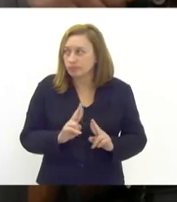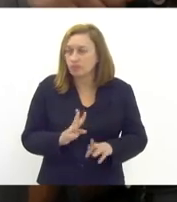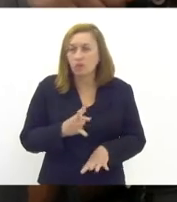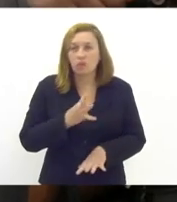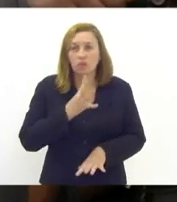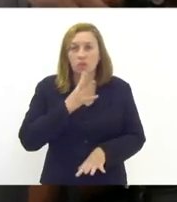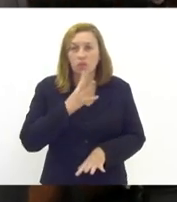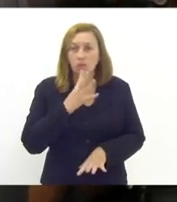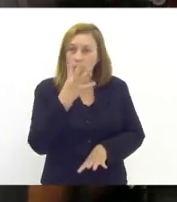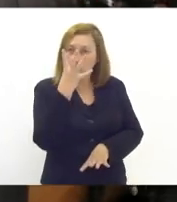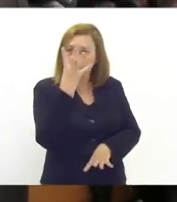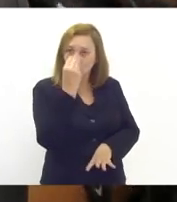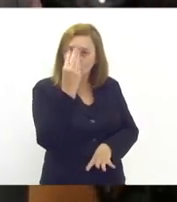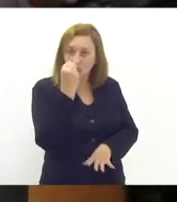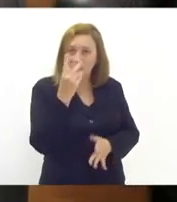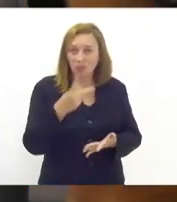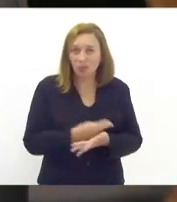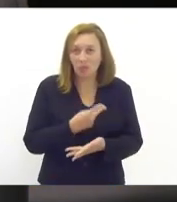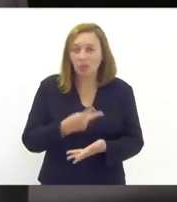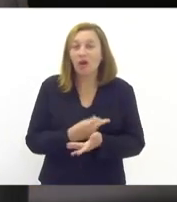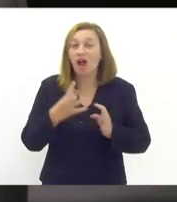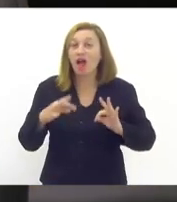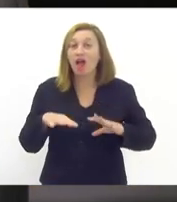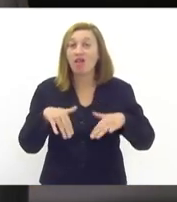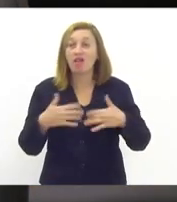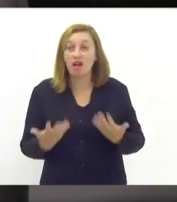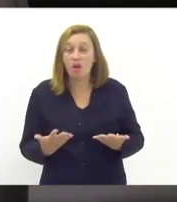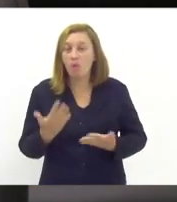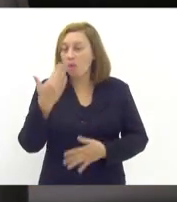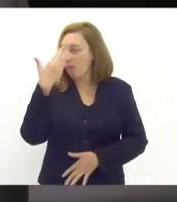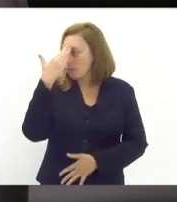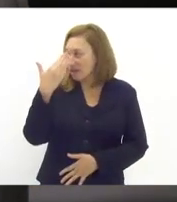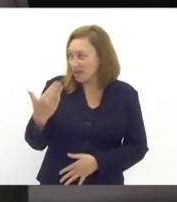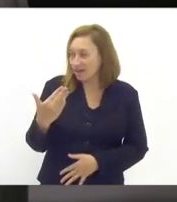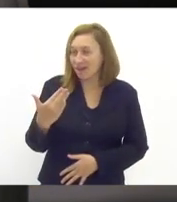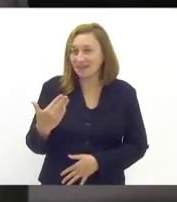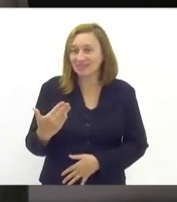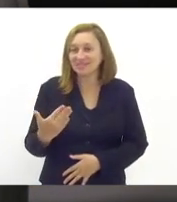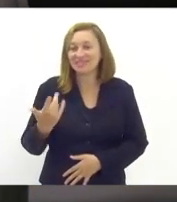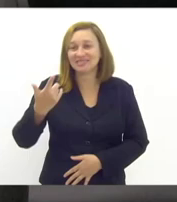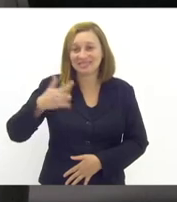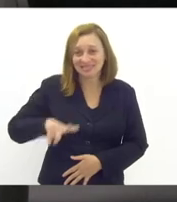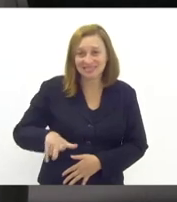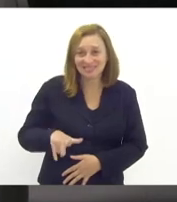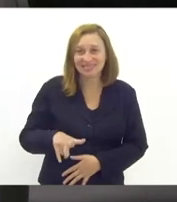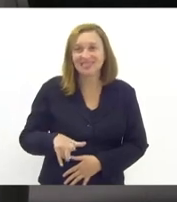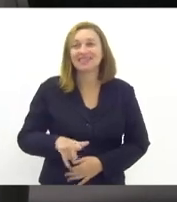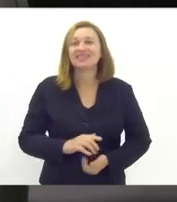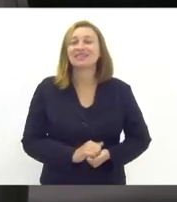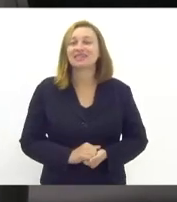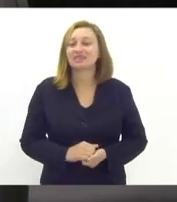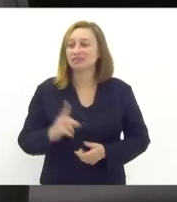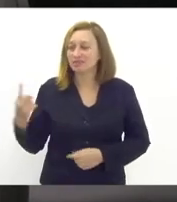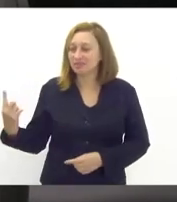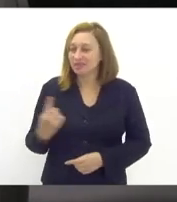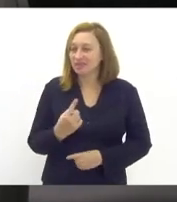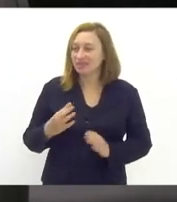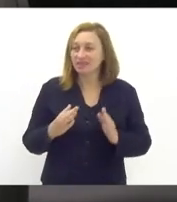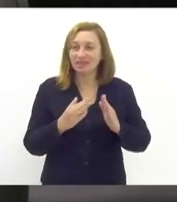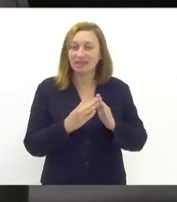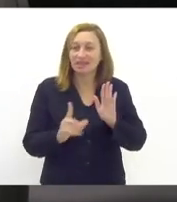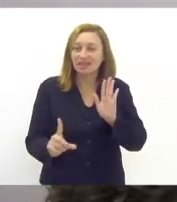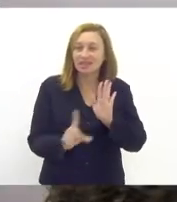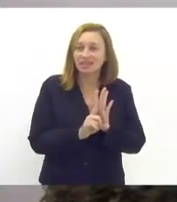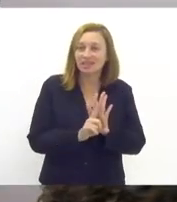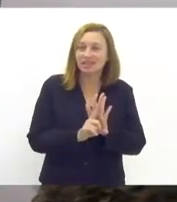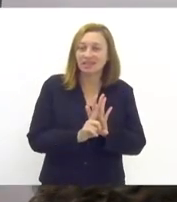reconhecimento fotográfico equivocado. Então, muito obrigada por mais uma vez se disponibilizar para essa Casa de Leis. A